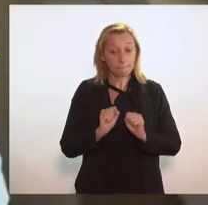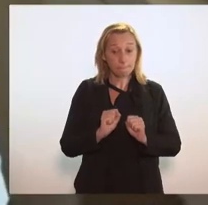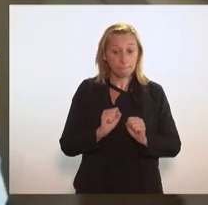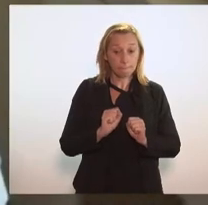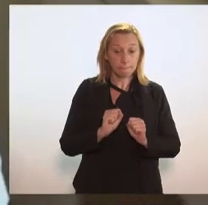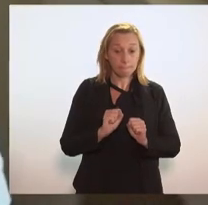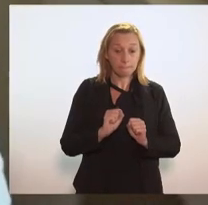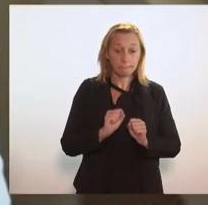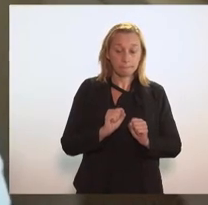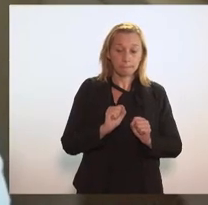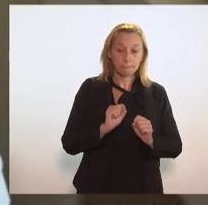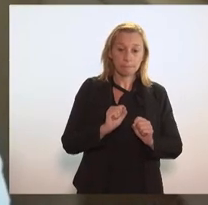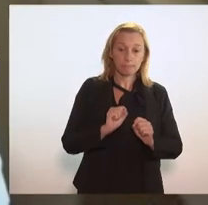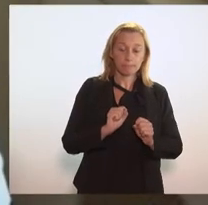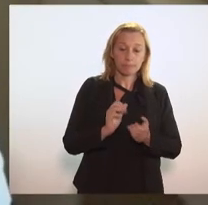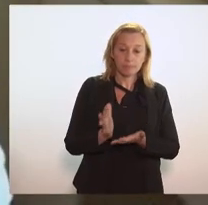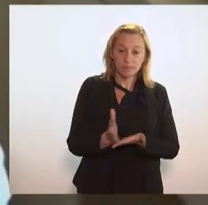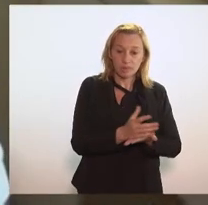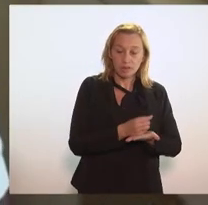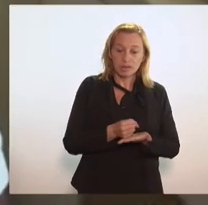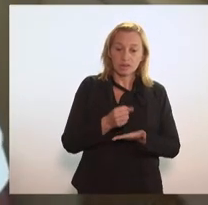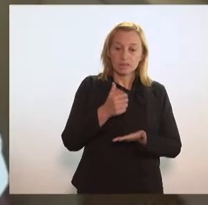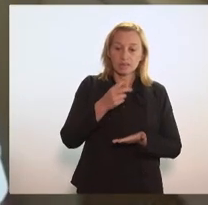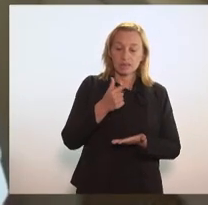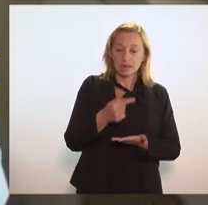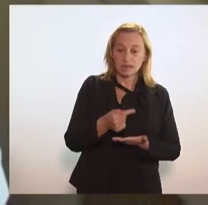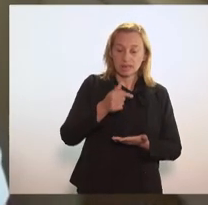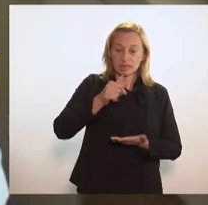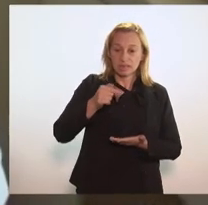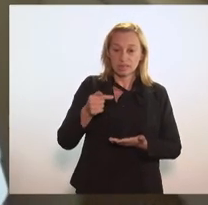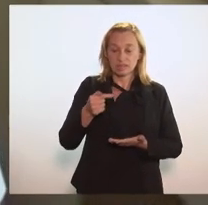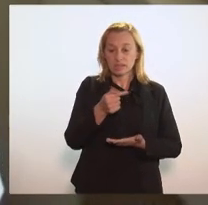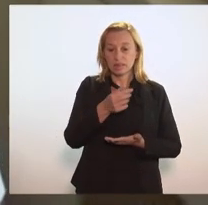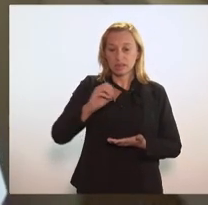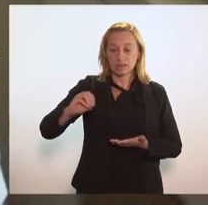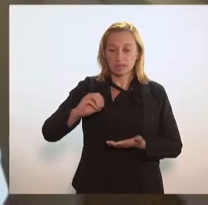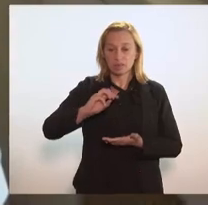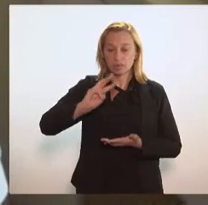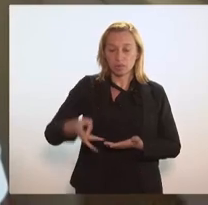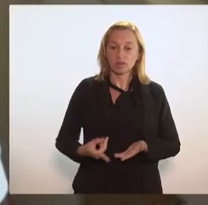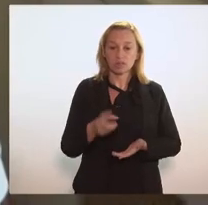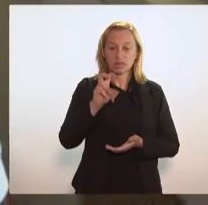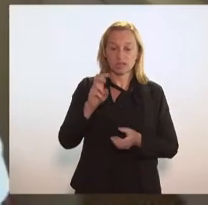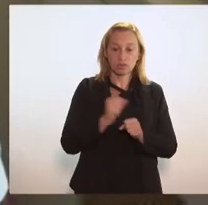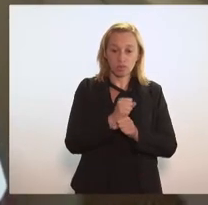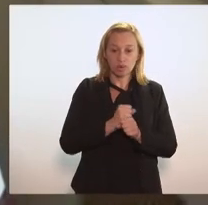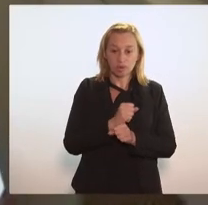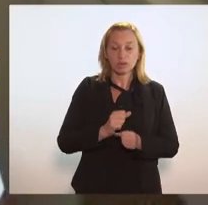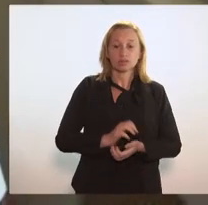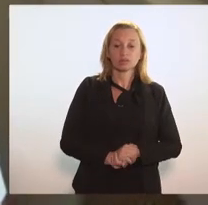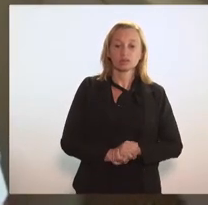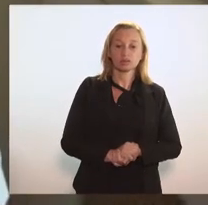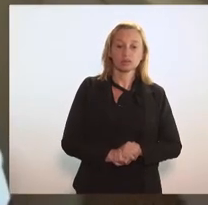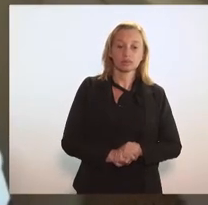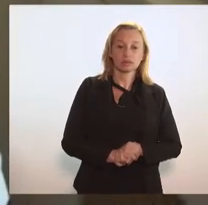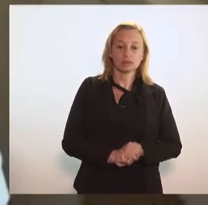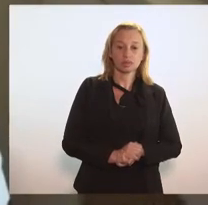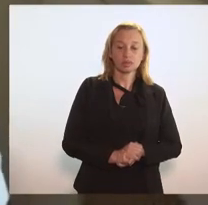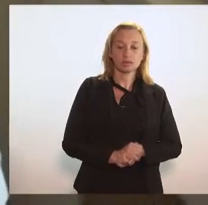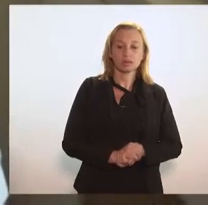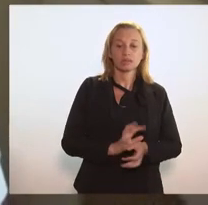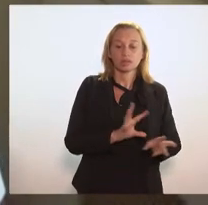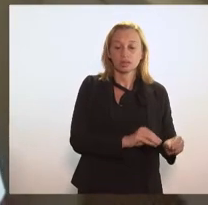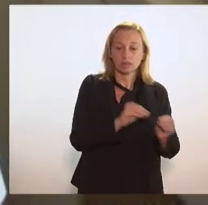77 milhões de 15 anos e os cachos morria esquivam-se nós vamos editar a